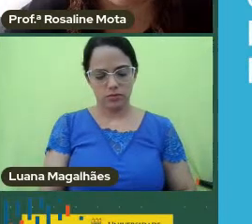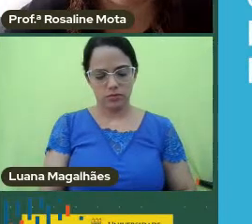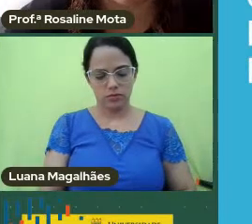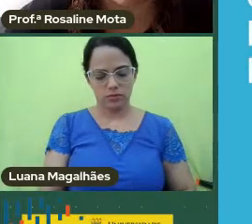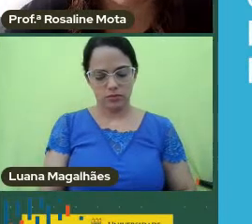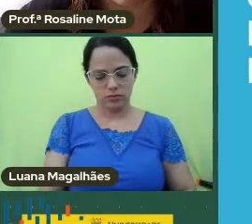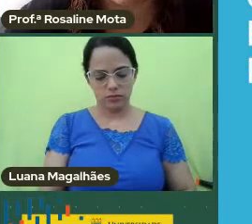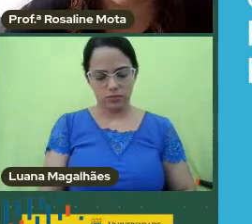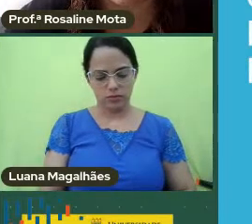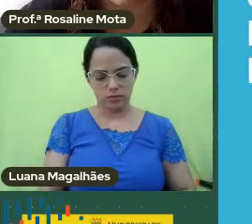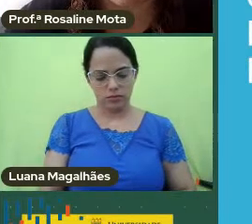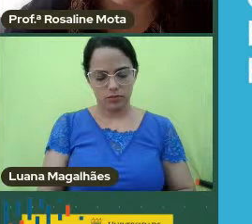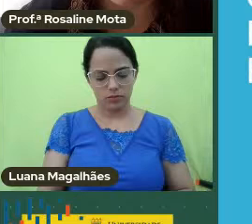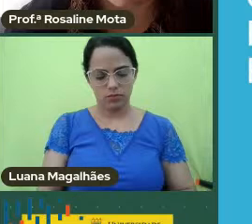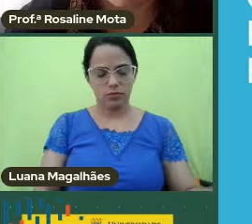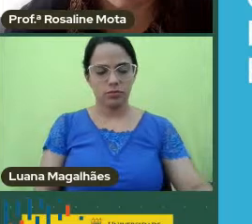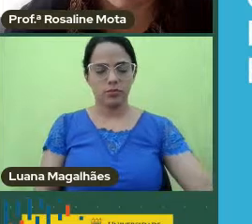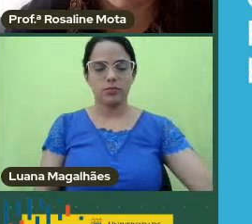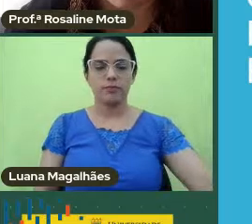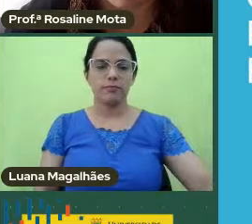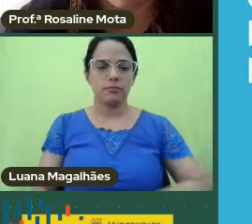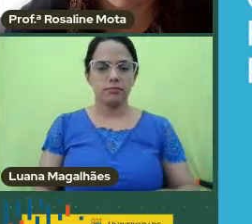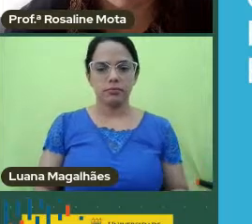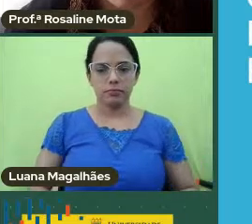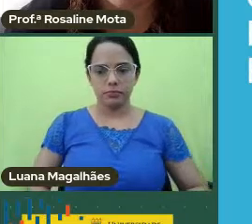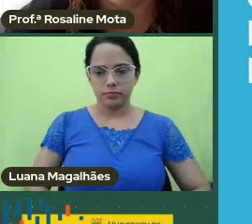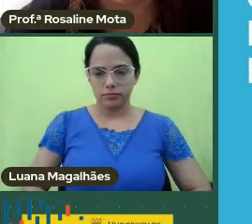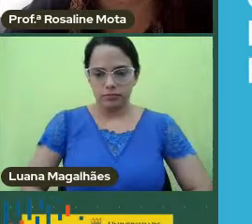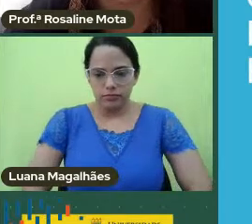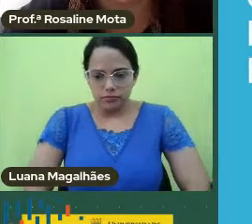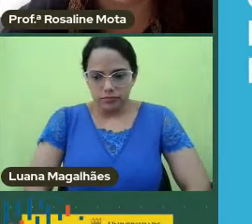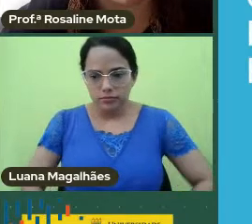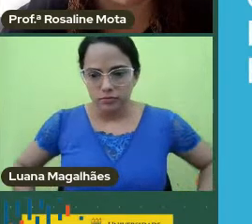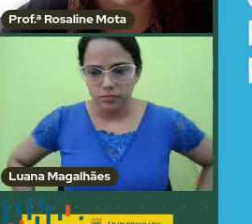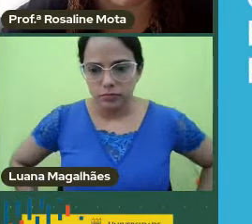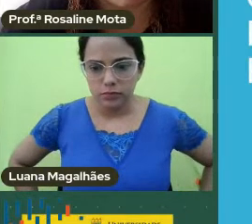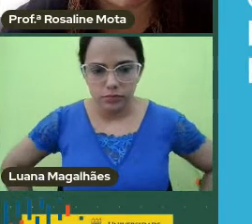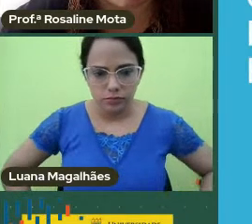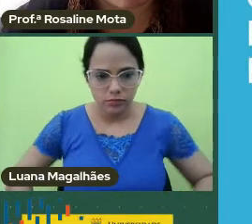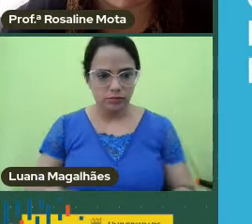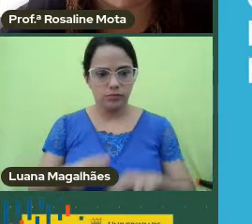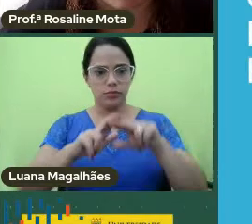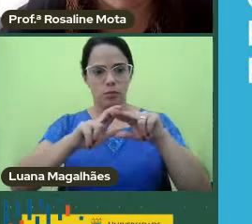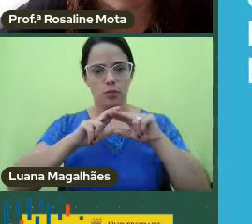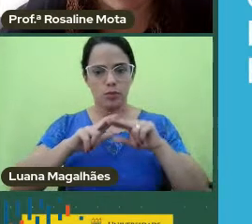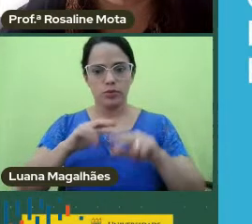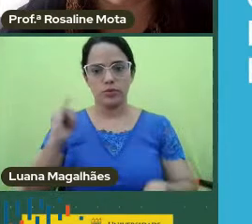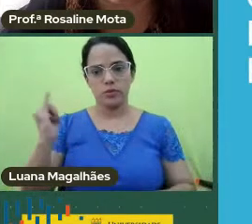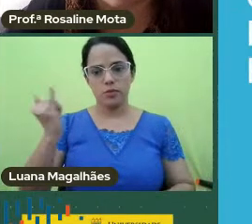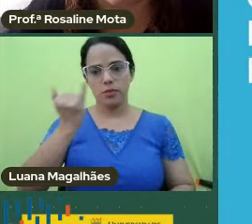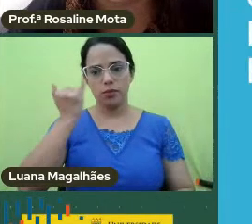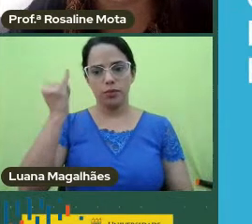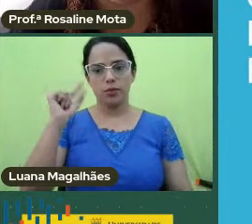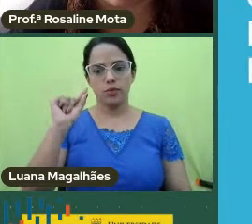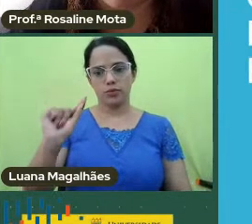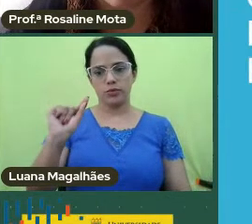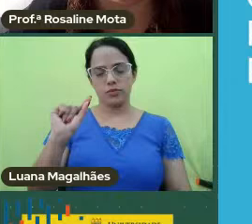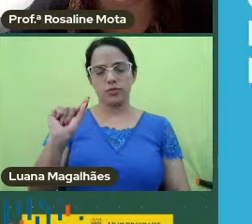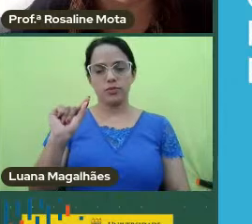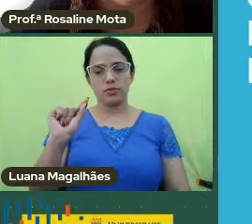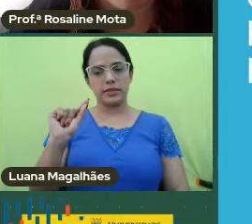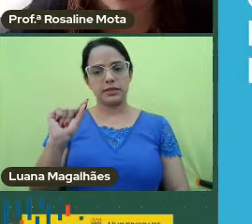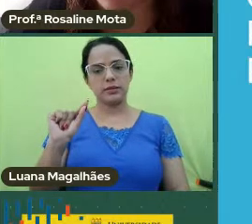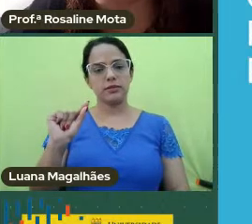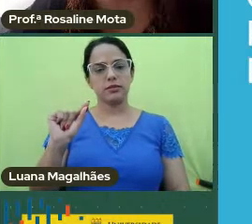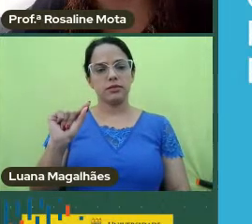de saúde. Então, é importante também lembrar que, apesar de ser